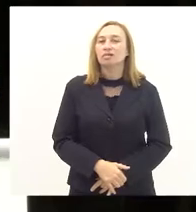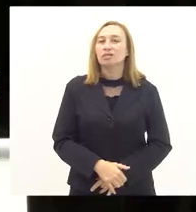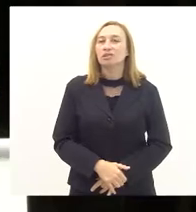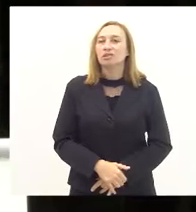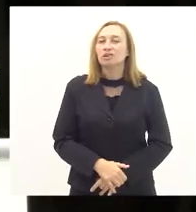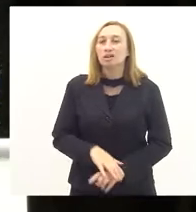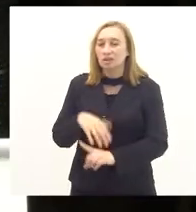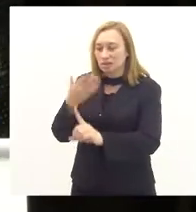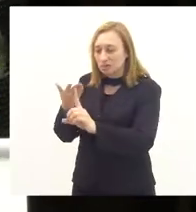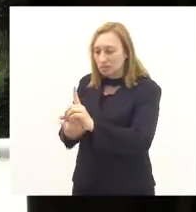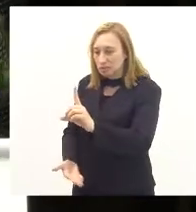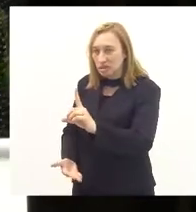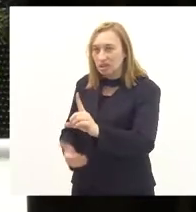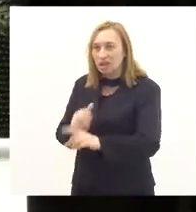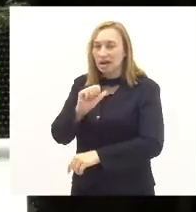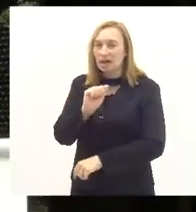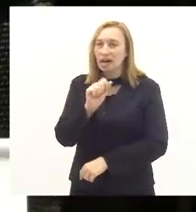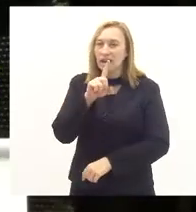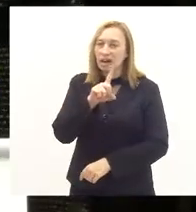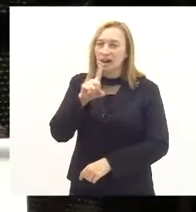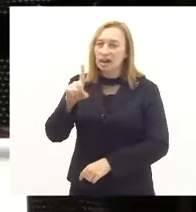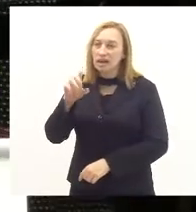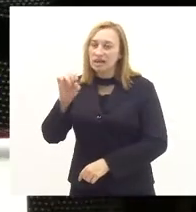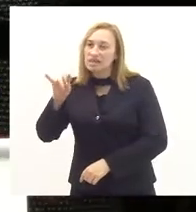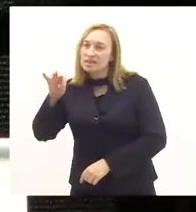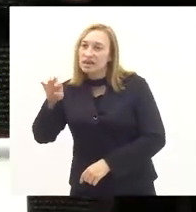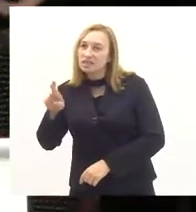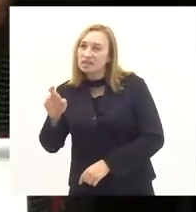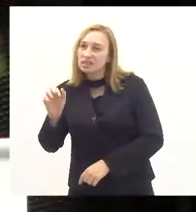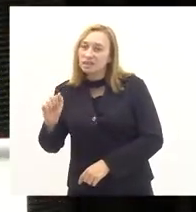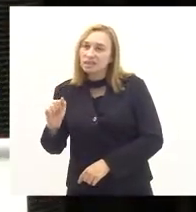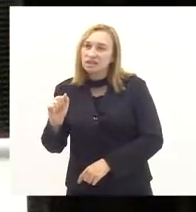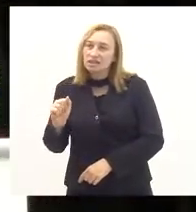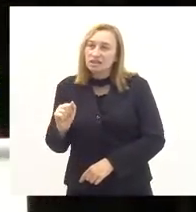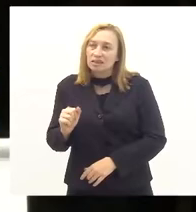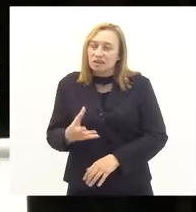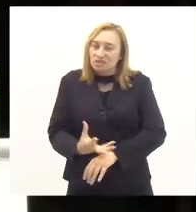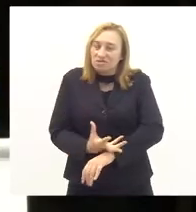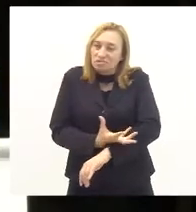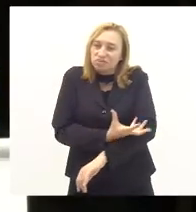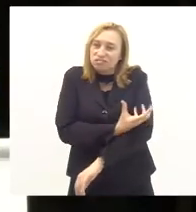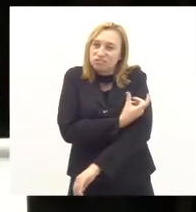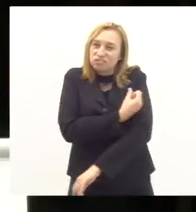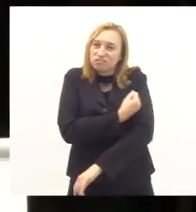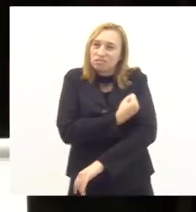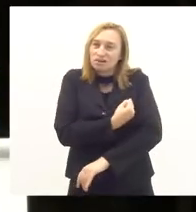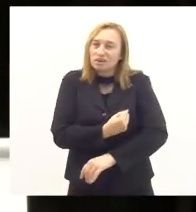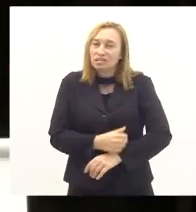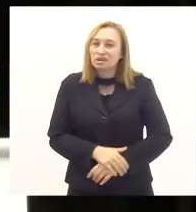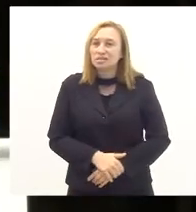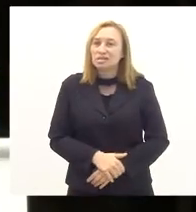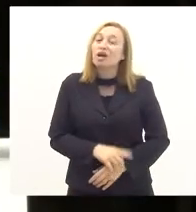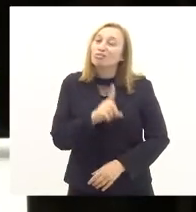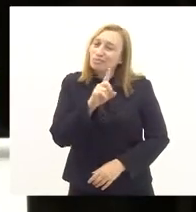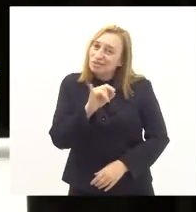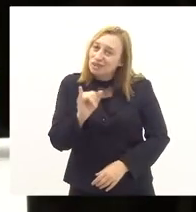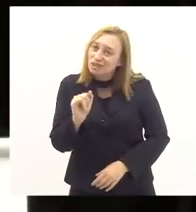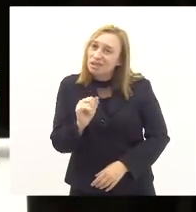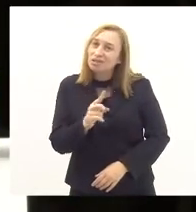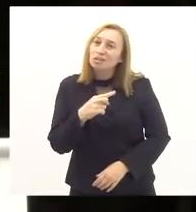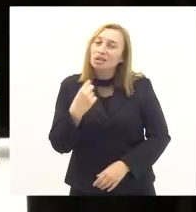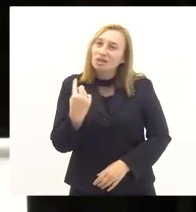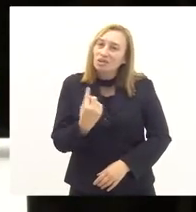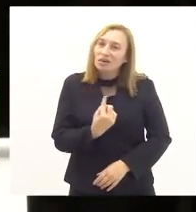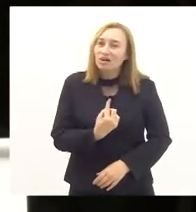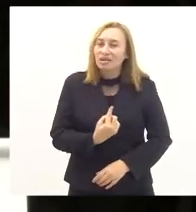Essa homenagem feita à Alessandra nos deixou bastante mexidos, mas também é um dia para a gente,